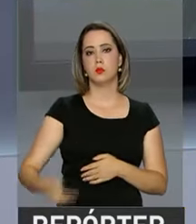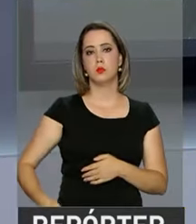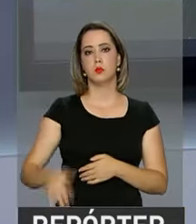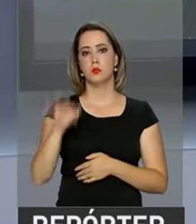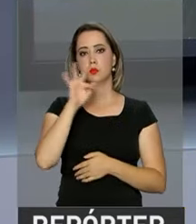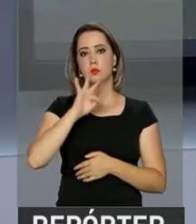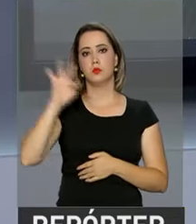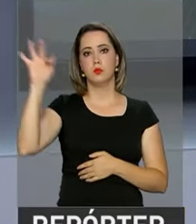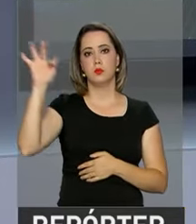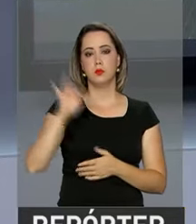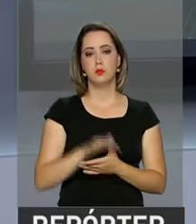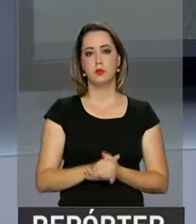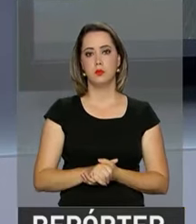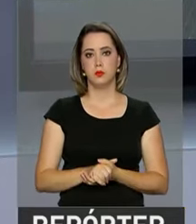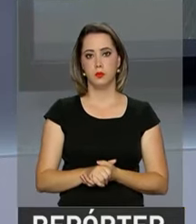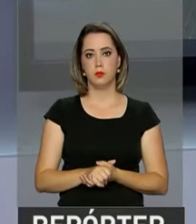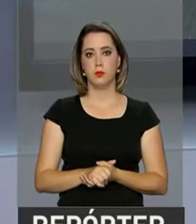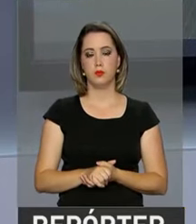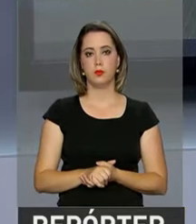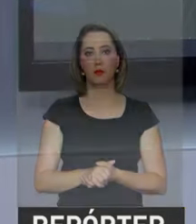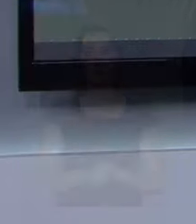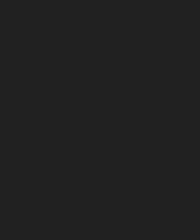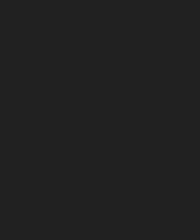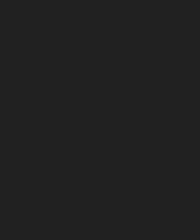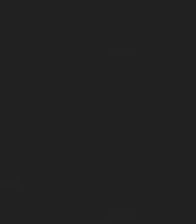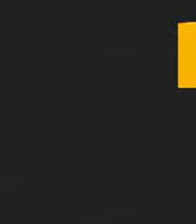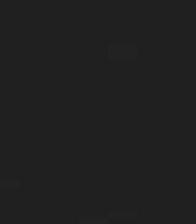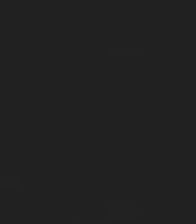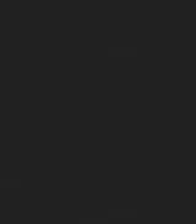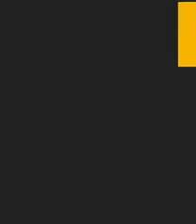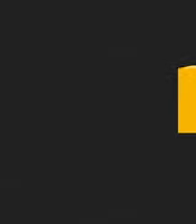NBR a TV do Governo Federal